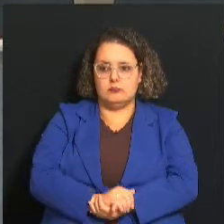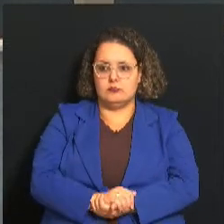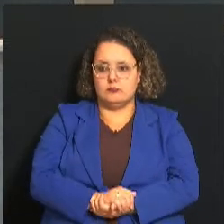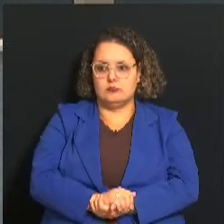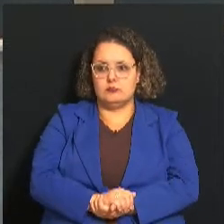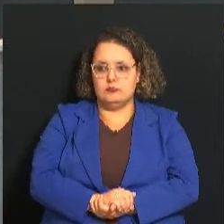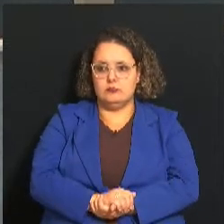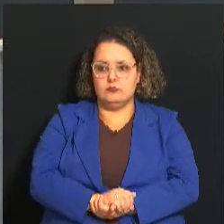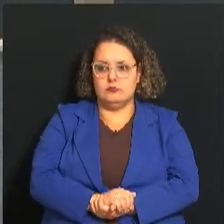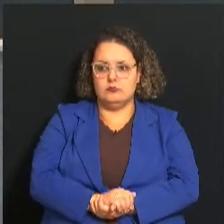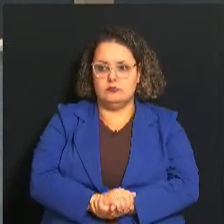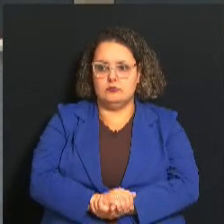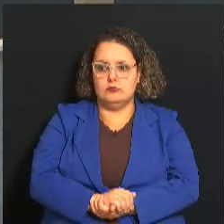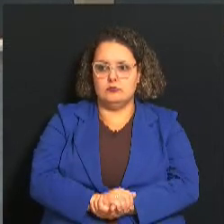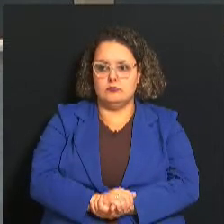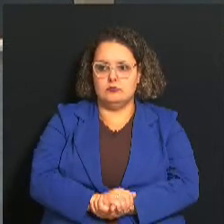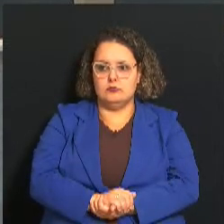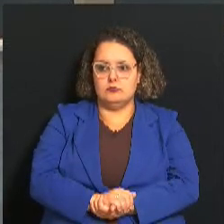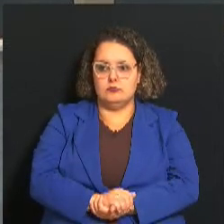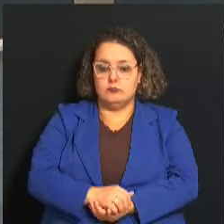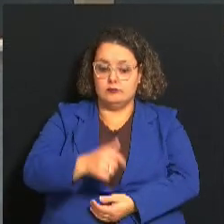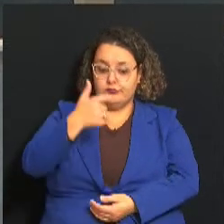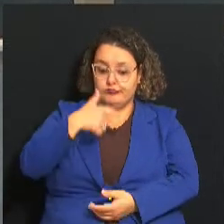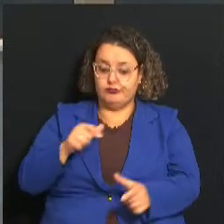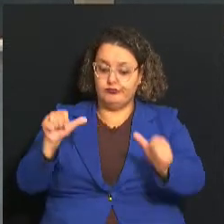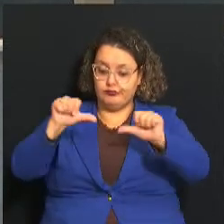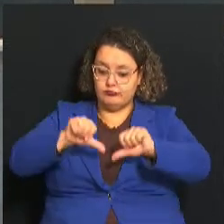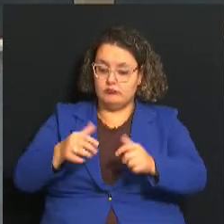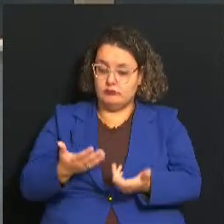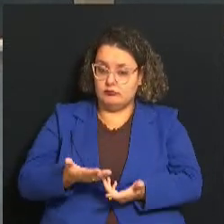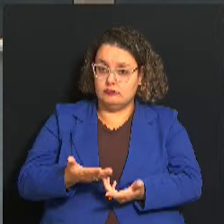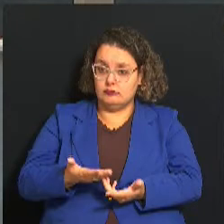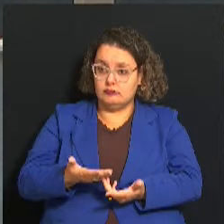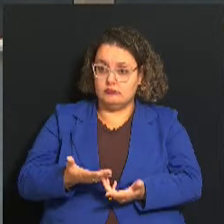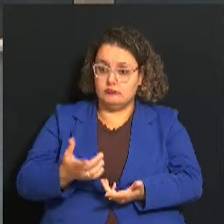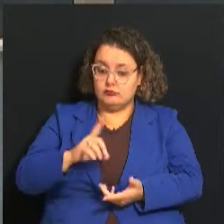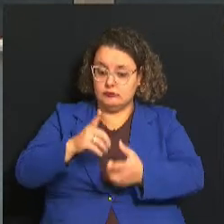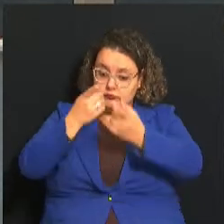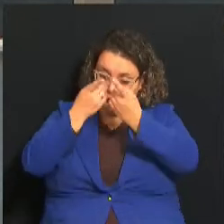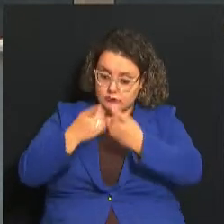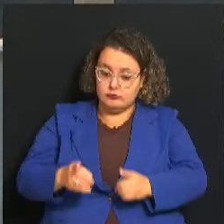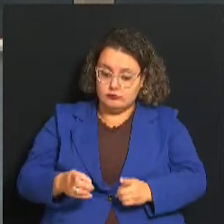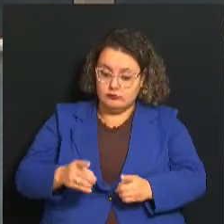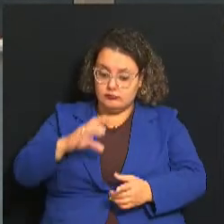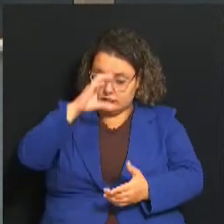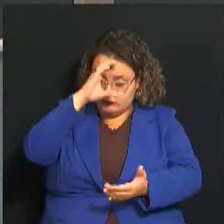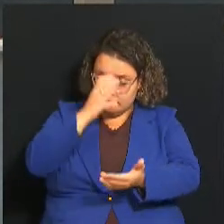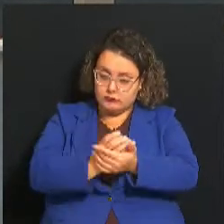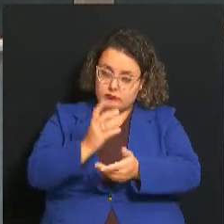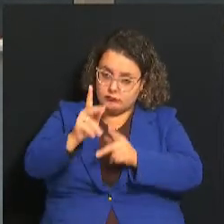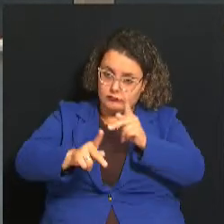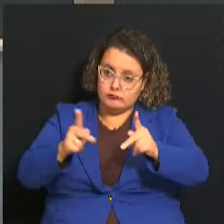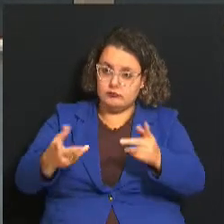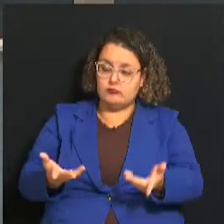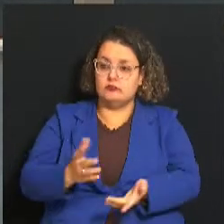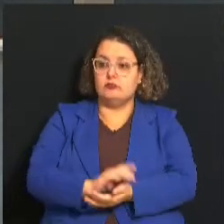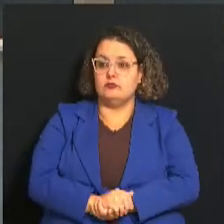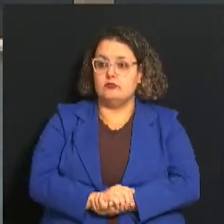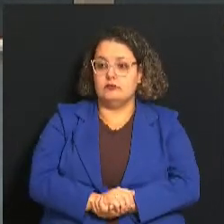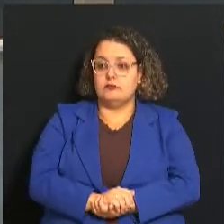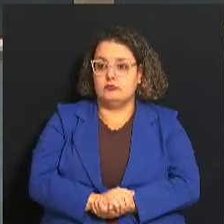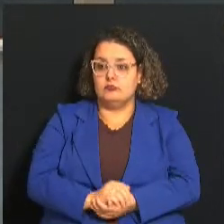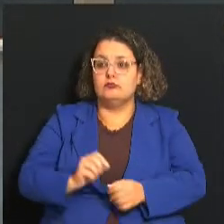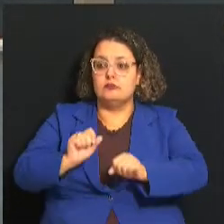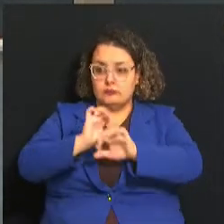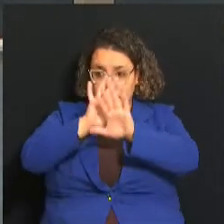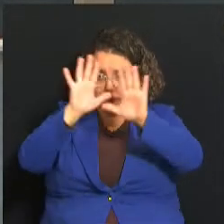deixar essa personalidade opaca e não digna da confiança da população. Eu estou colocando aqui claramente o